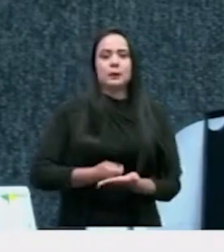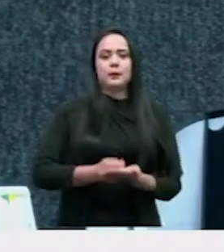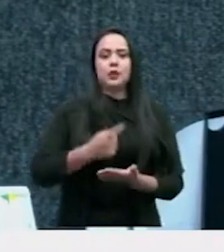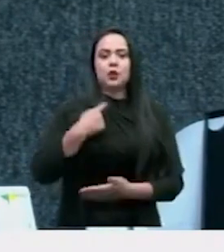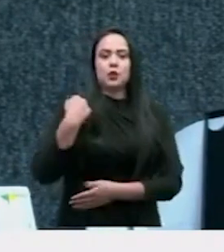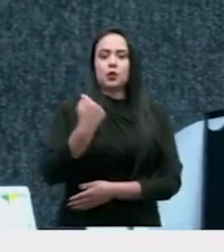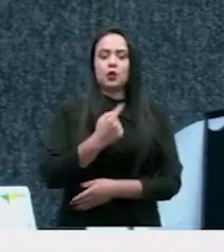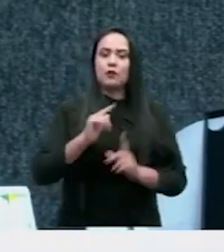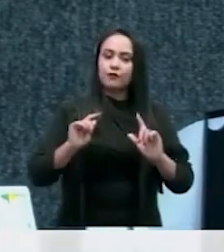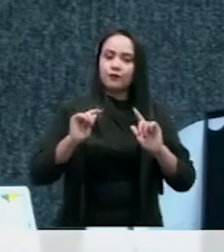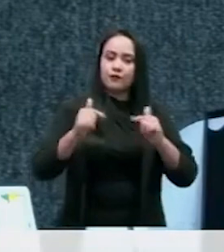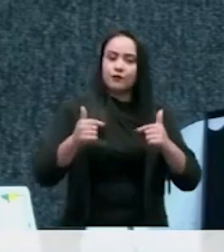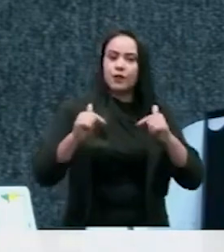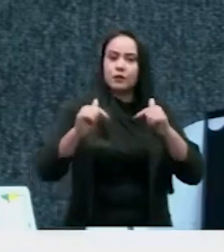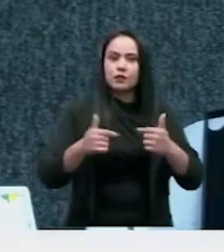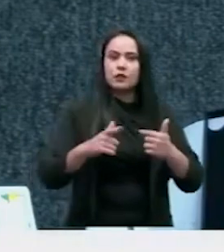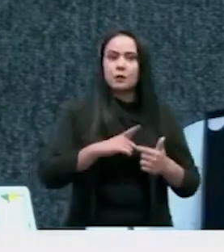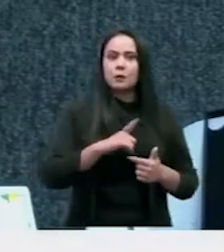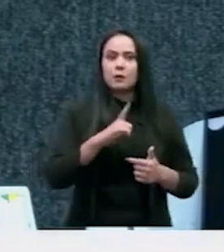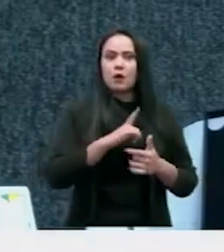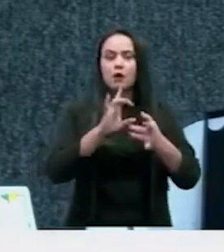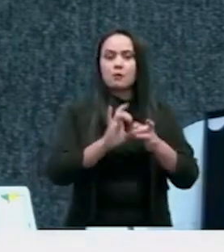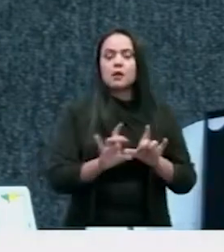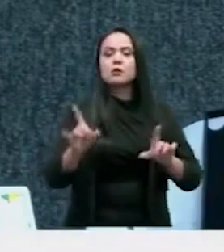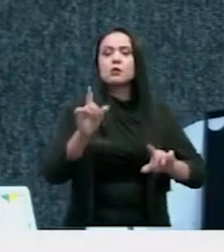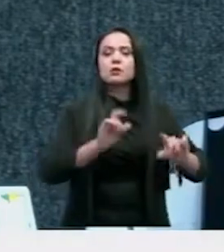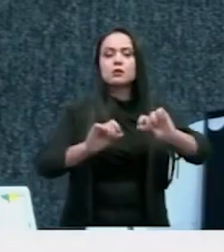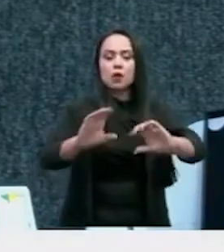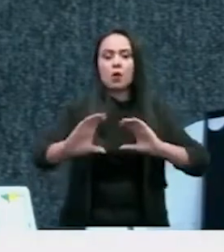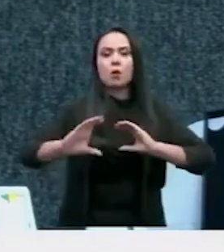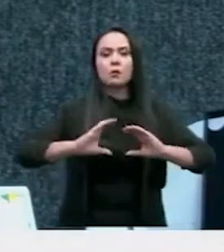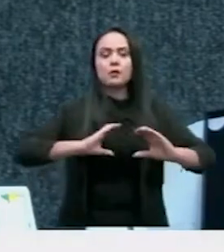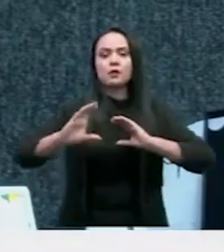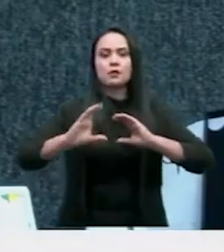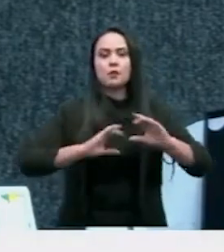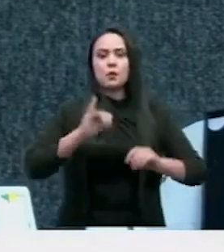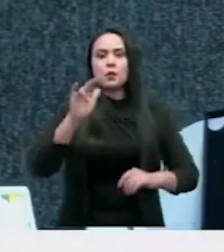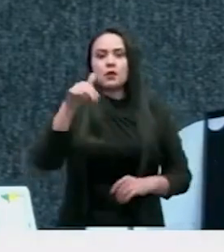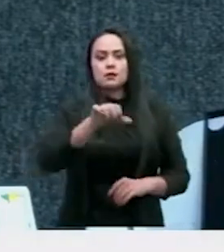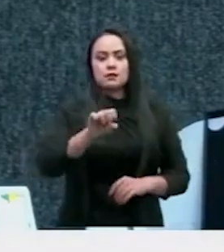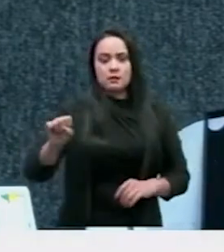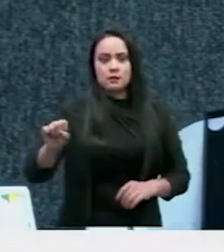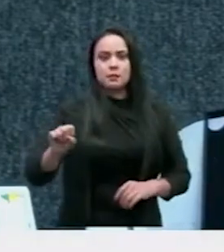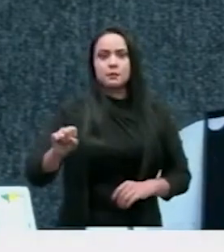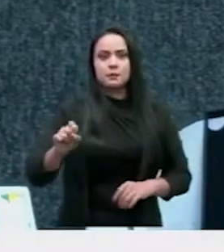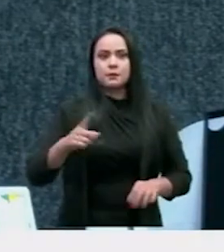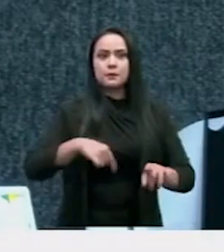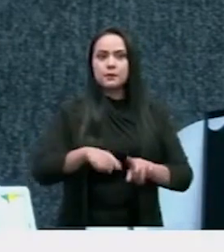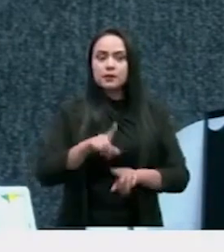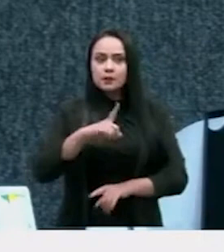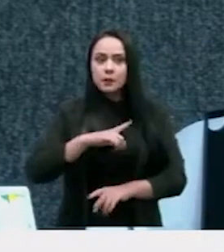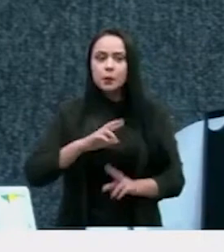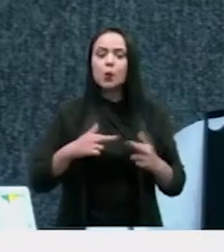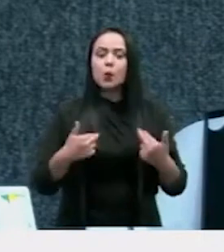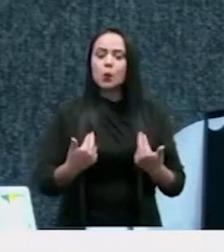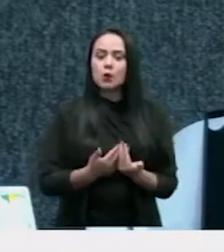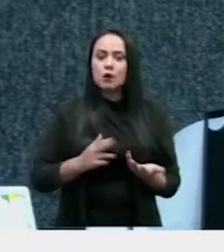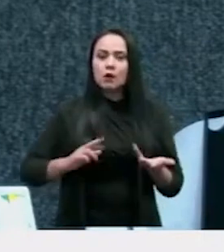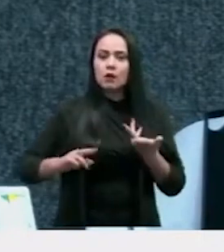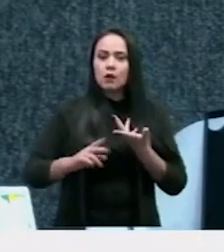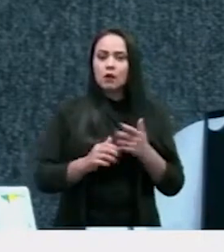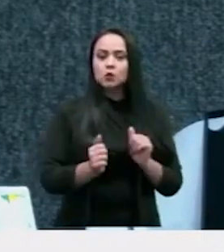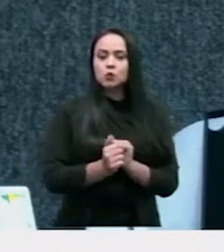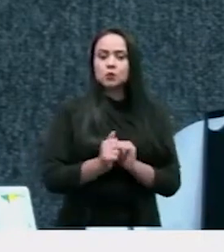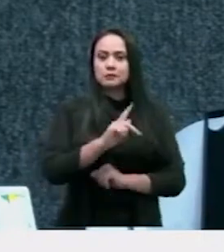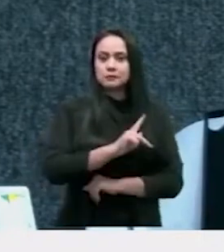estamos enfrentando o segundo ponto pela automação da comunicação ao INSS e temos tido reuniões com